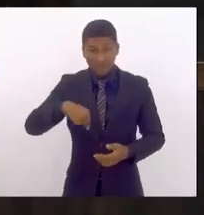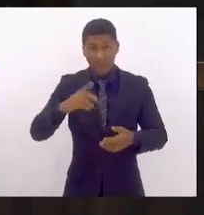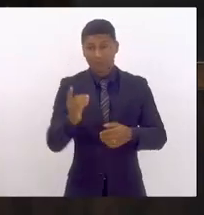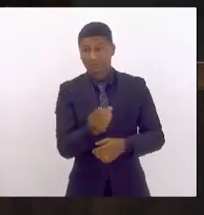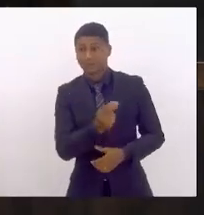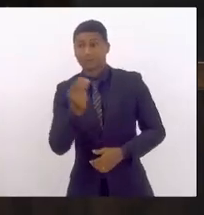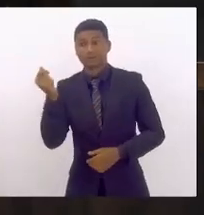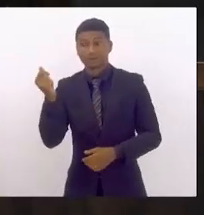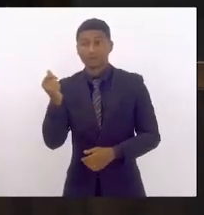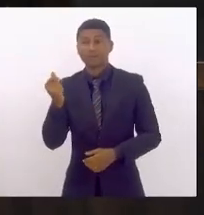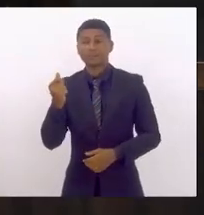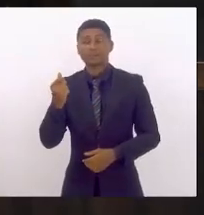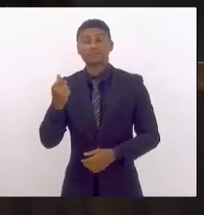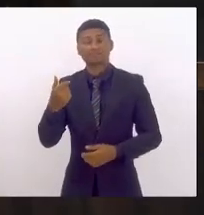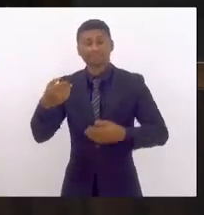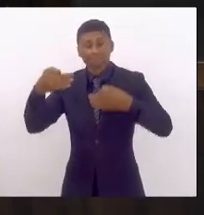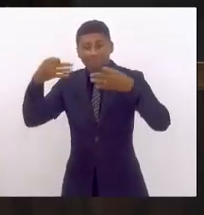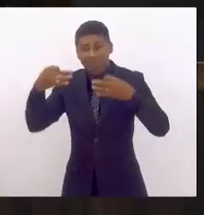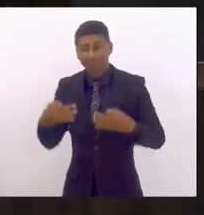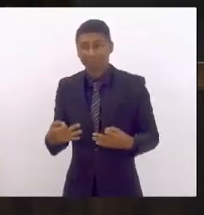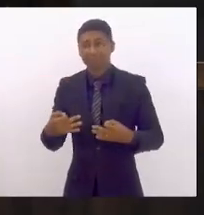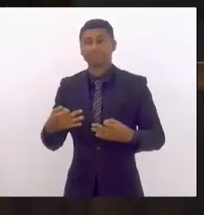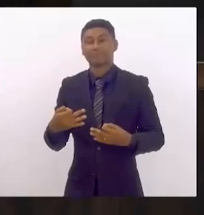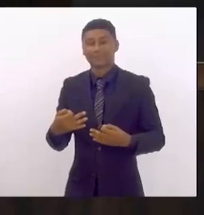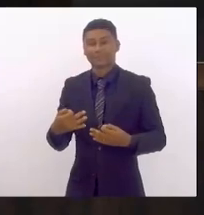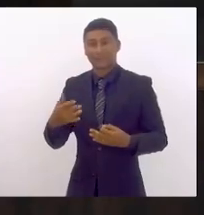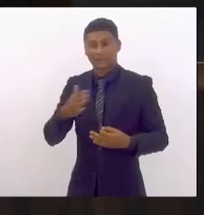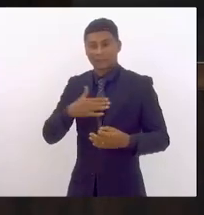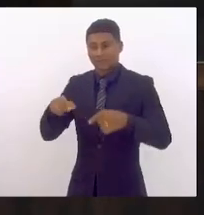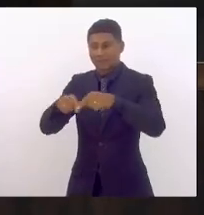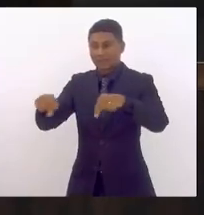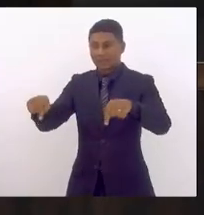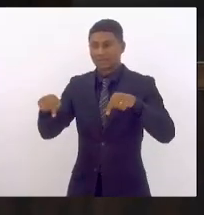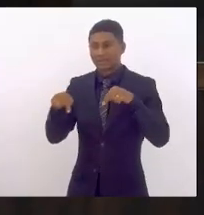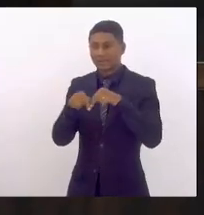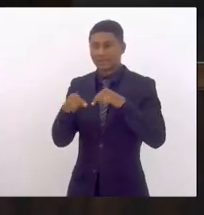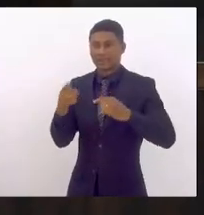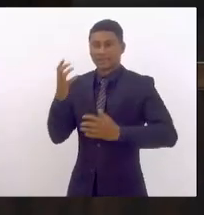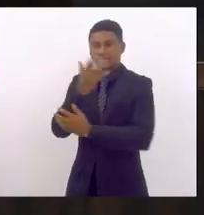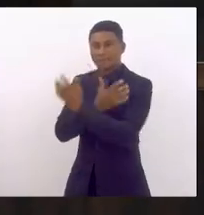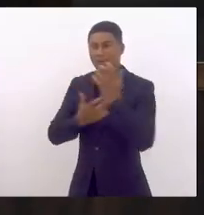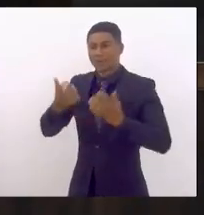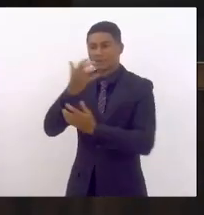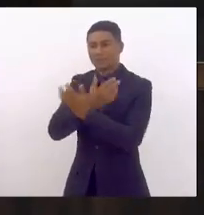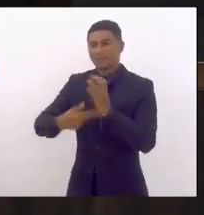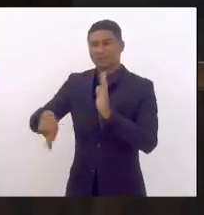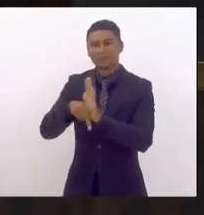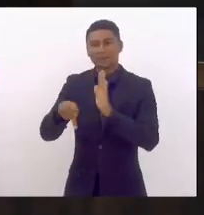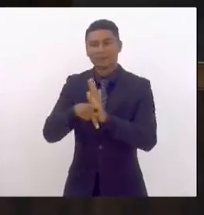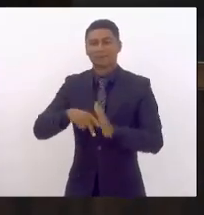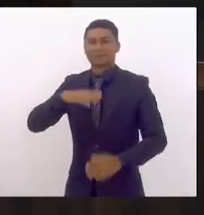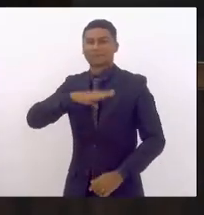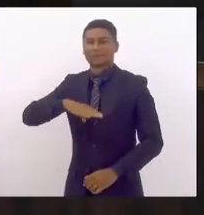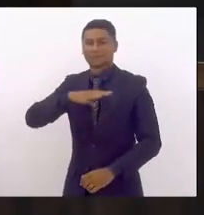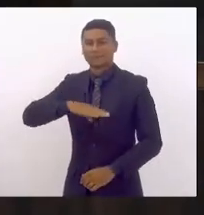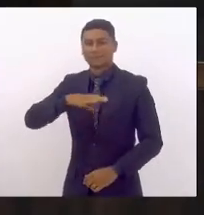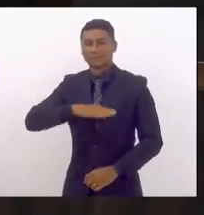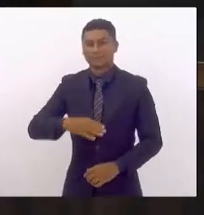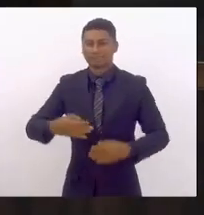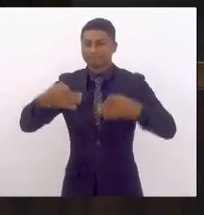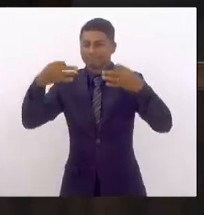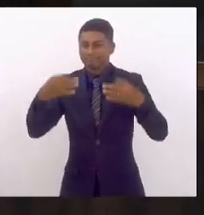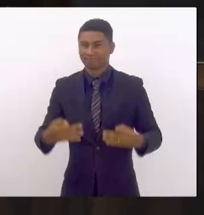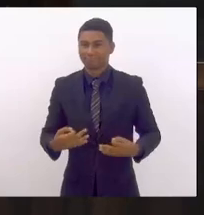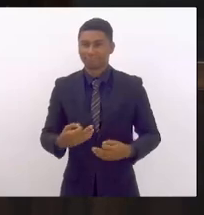isso em plenário vou me dirigir ao meu gabinete cantando casaco a casar com a turma é boa é a mesma da fusarca